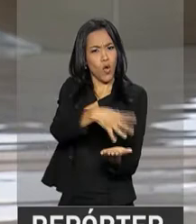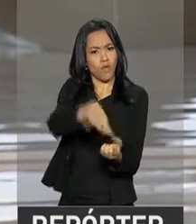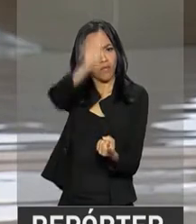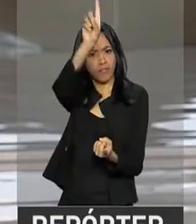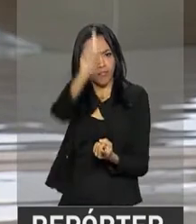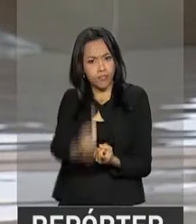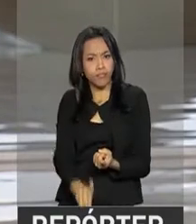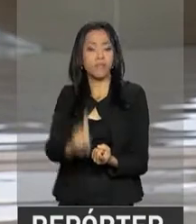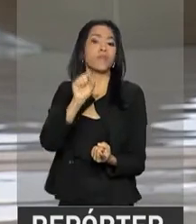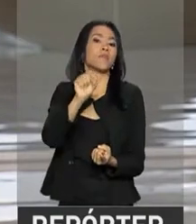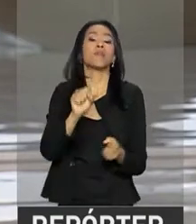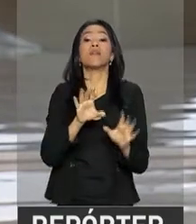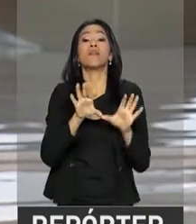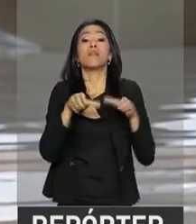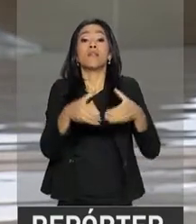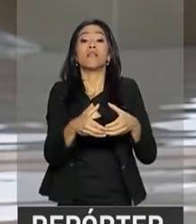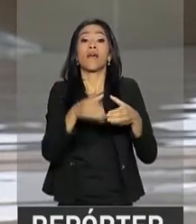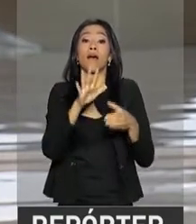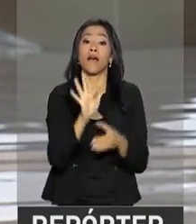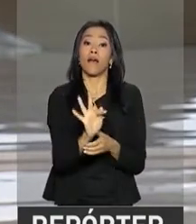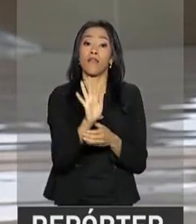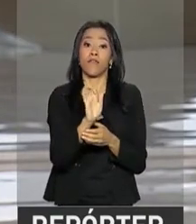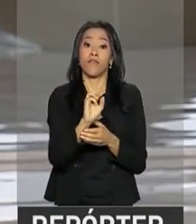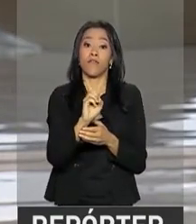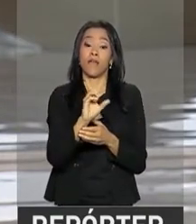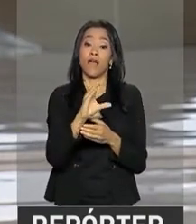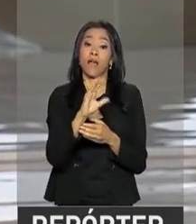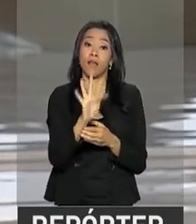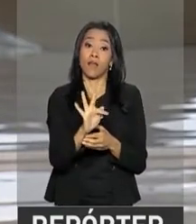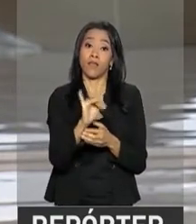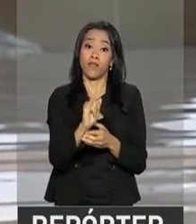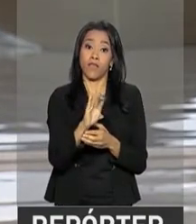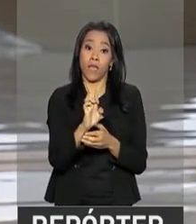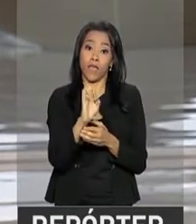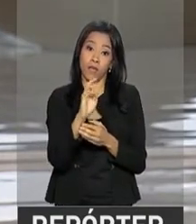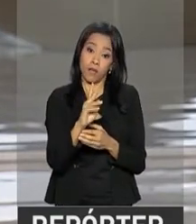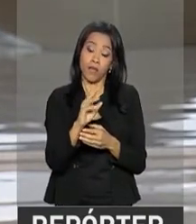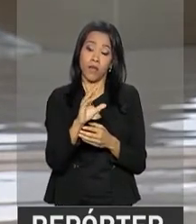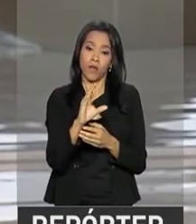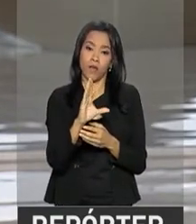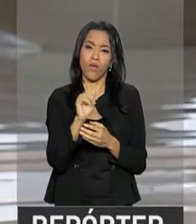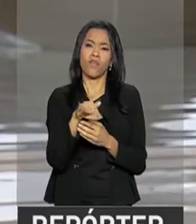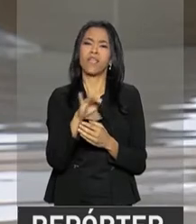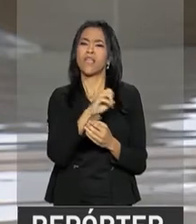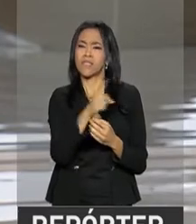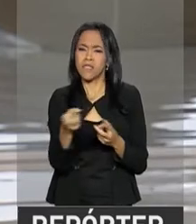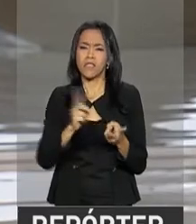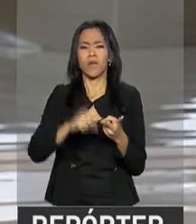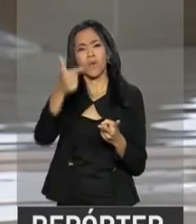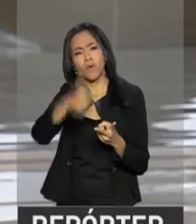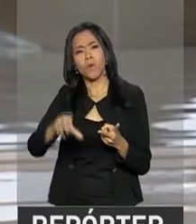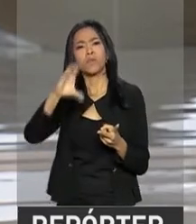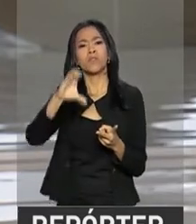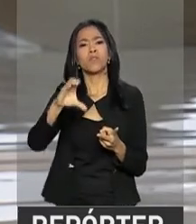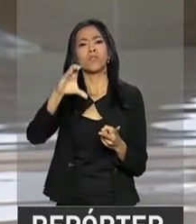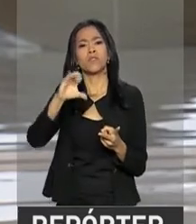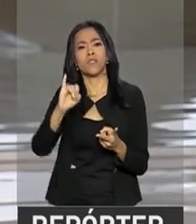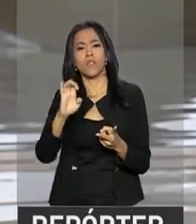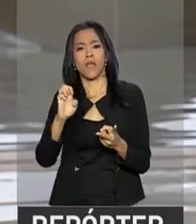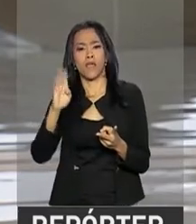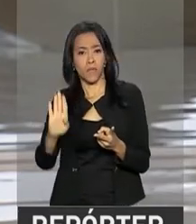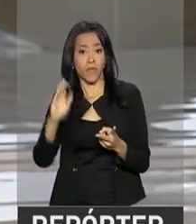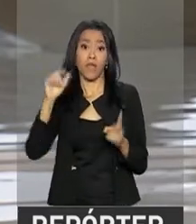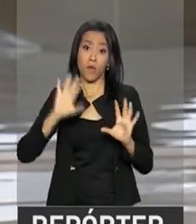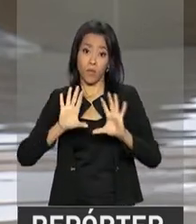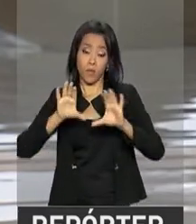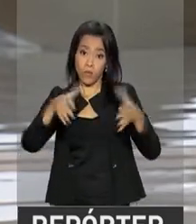da Federação das Indústrias do Estado da Bahia, a FIEB, e do Centro das Indústrias do Estado da Bahia, CIEB. Esse evento marca